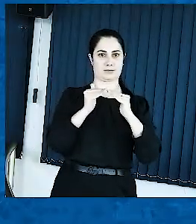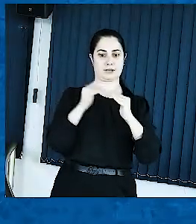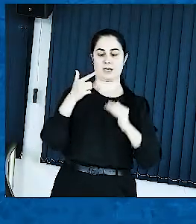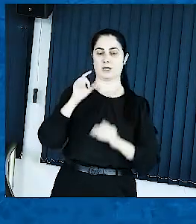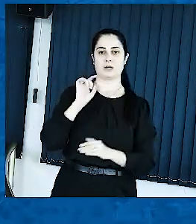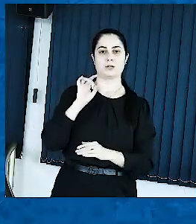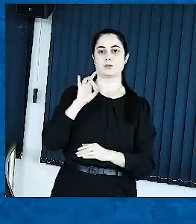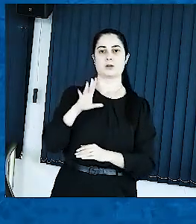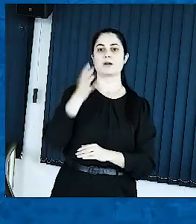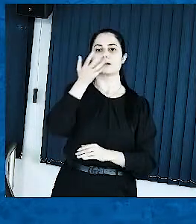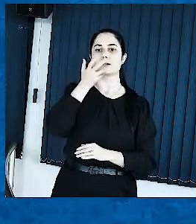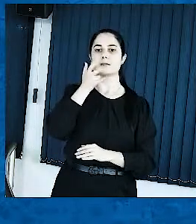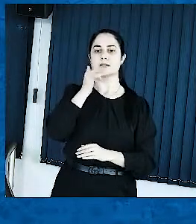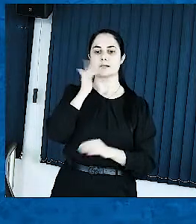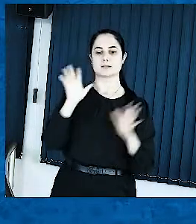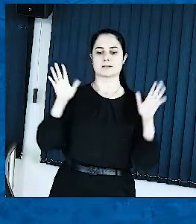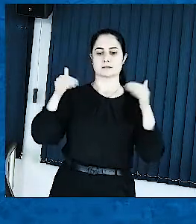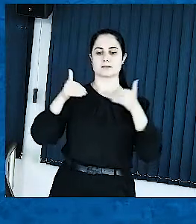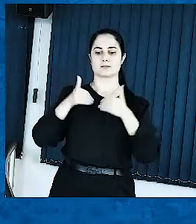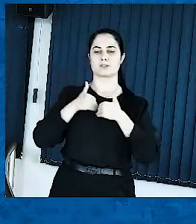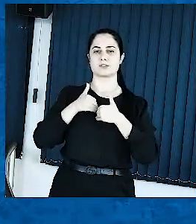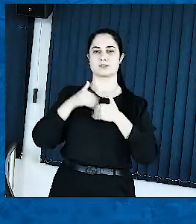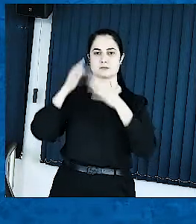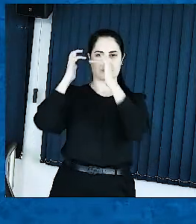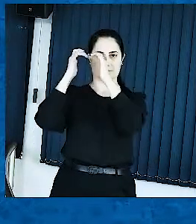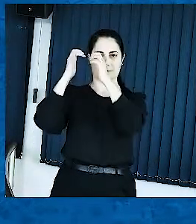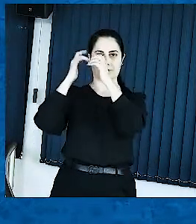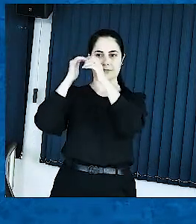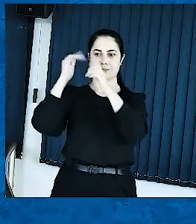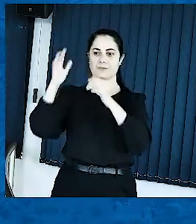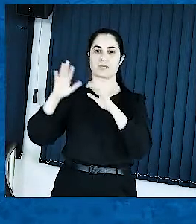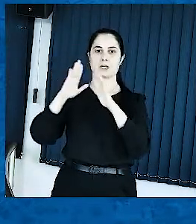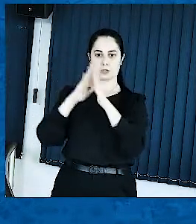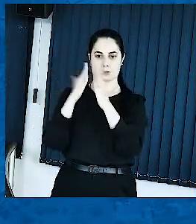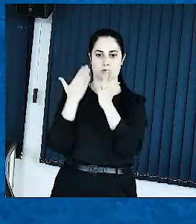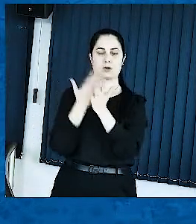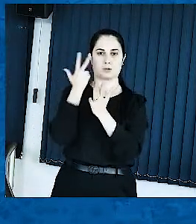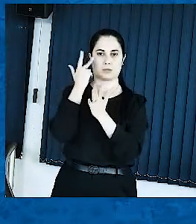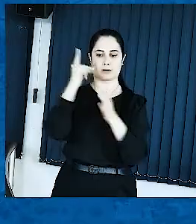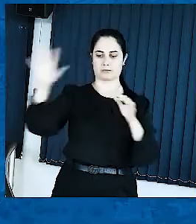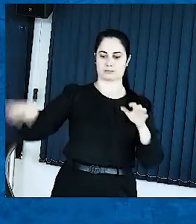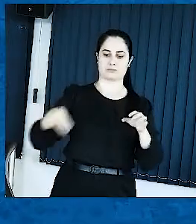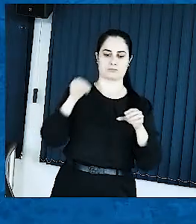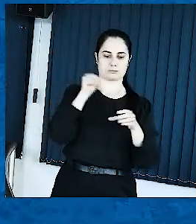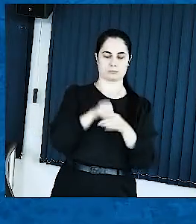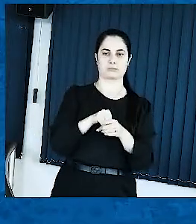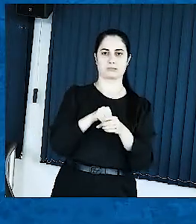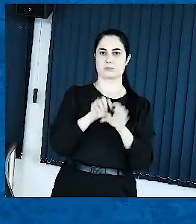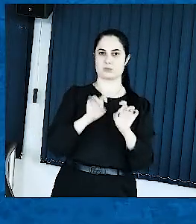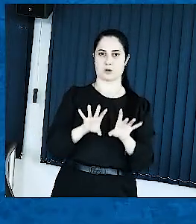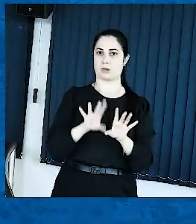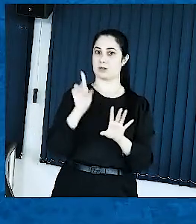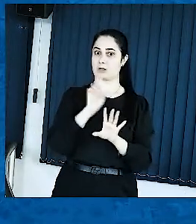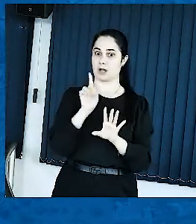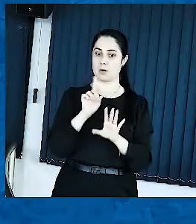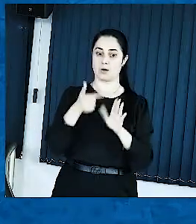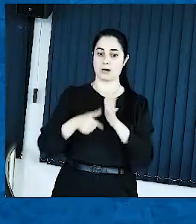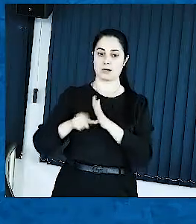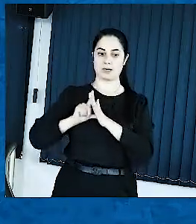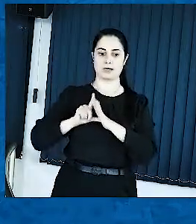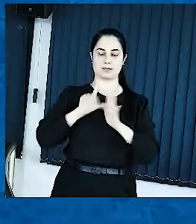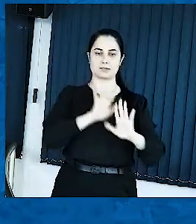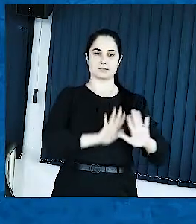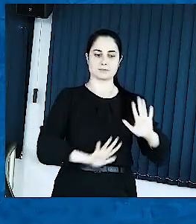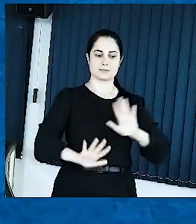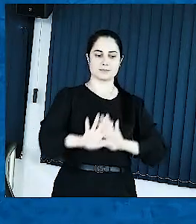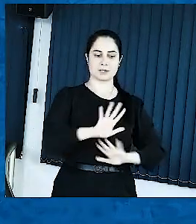adianta eu simplesmente pegar uma criança neurodivergente e falar que ela tem que estudar numa escola regular e colocá-la lá dentro. Eu preciso preparar o ambiente para